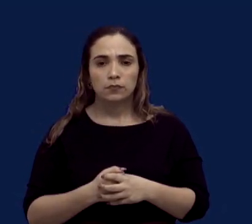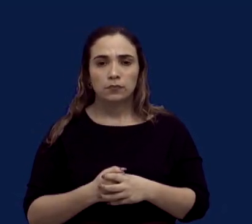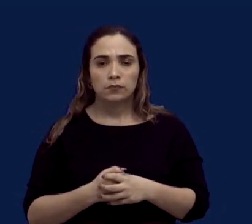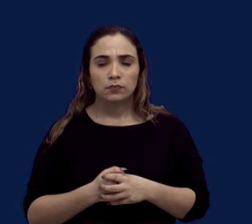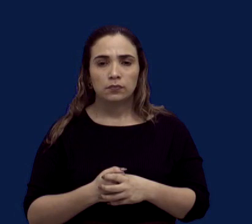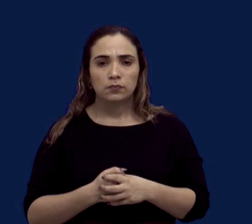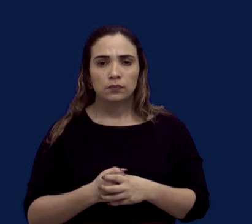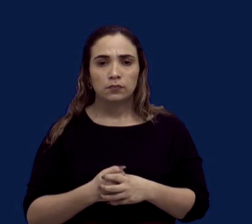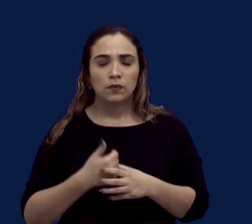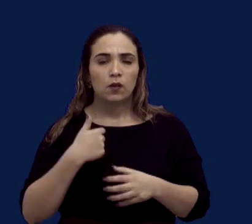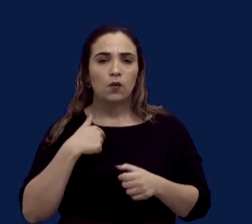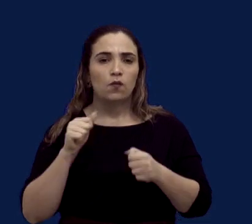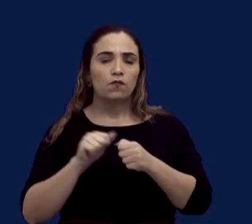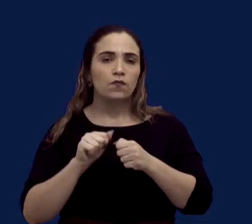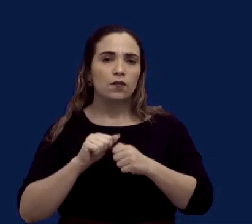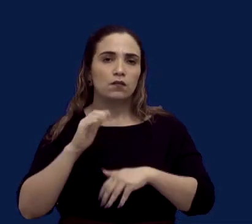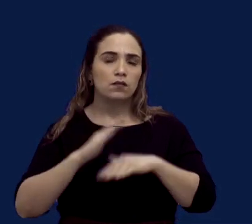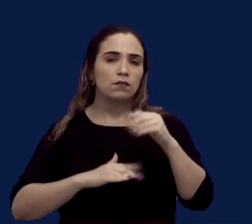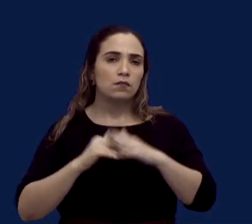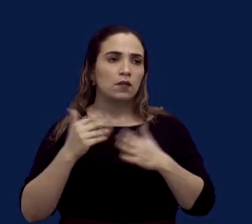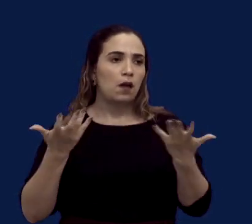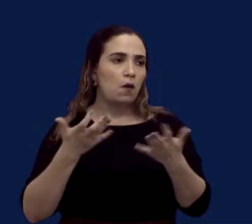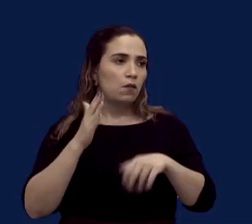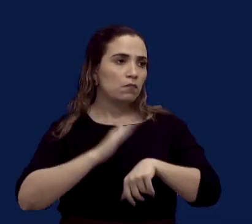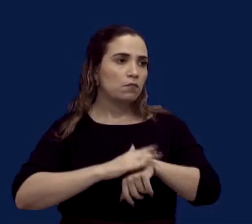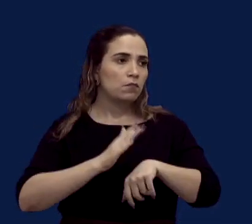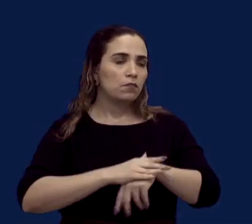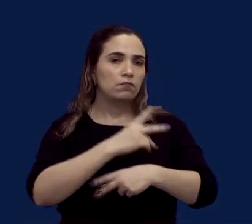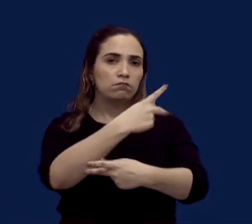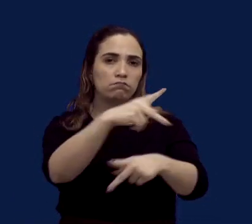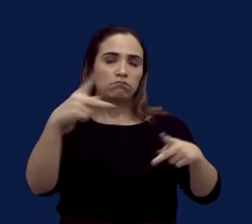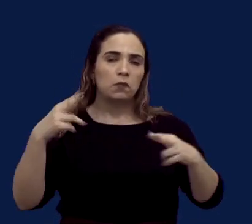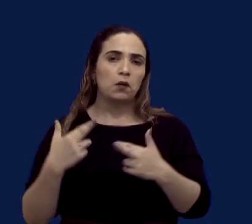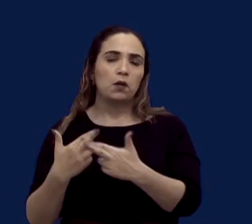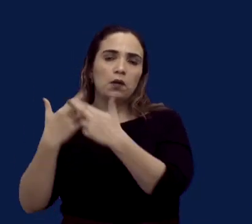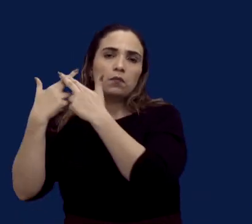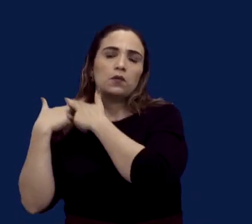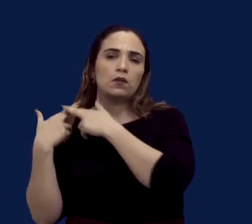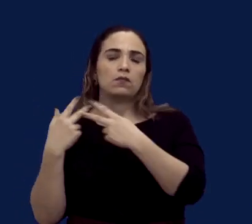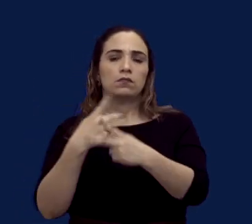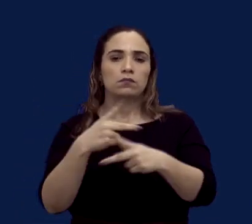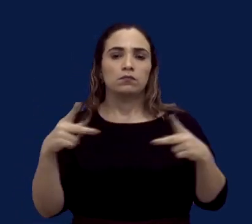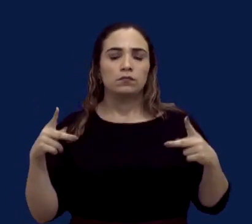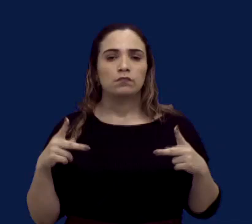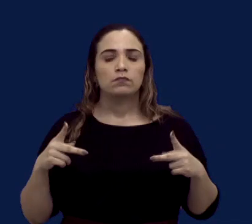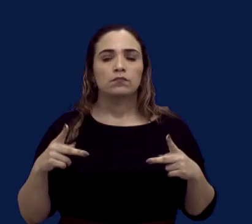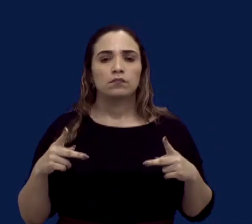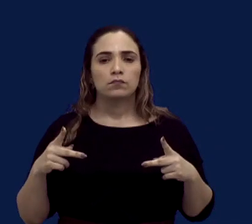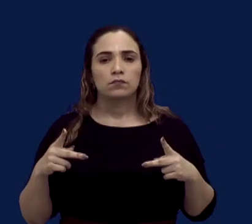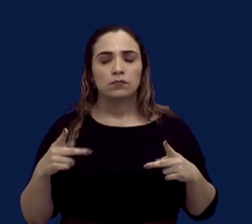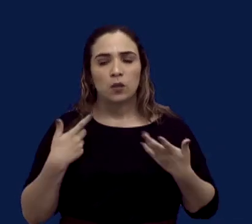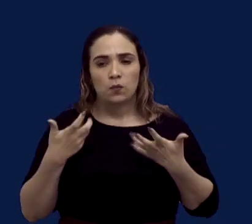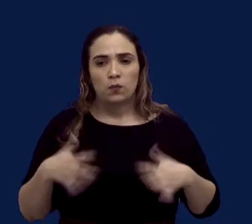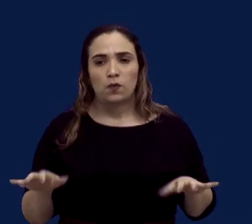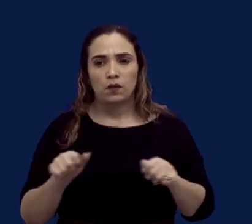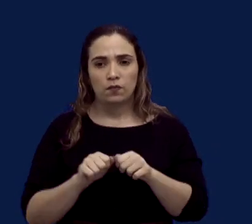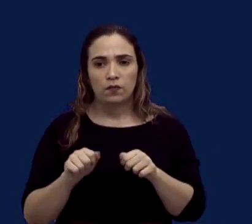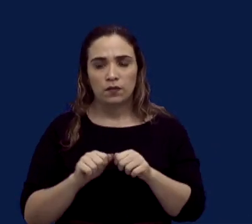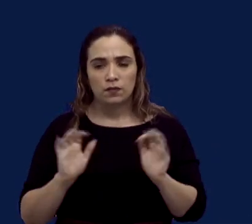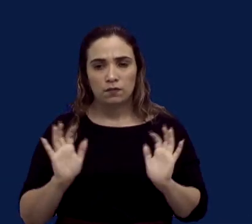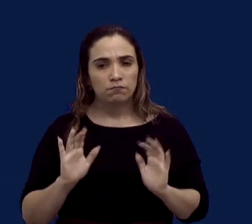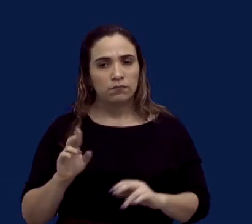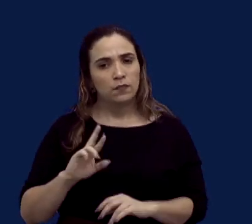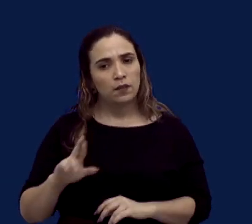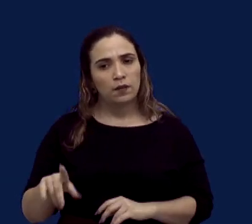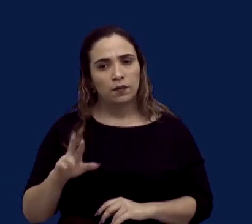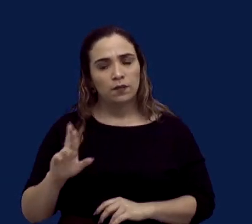eu fiz a minha parte, os outros agora têm a responsabilidade deles, então não tenho mais o que fazer. Não é bem